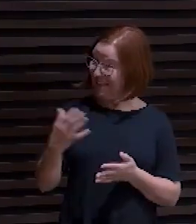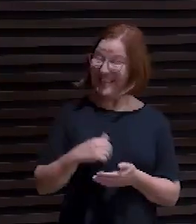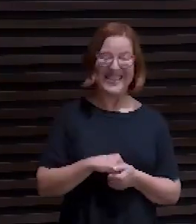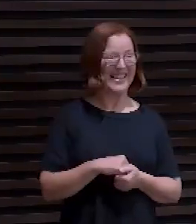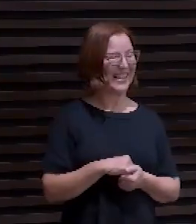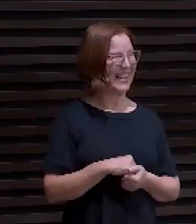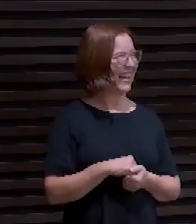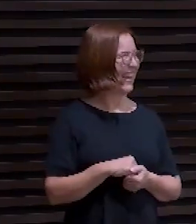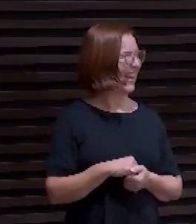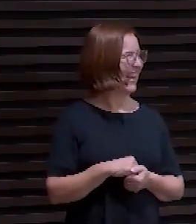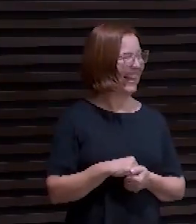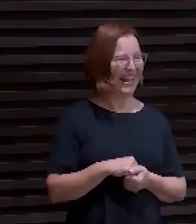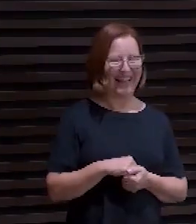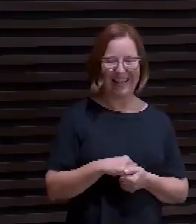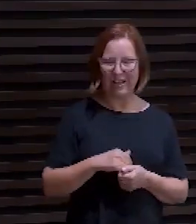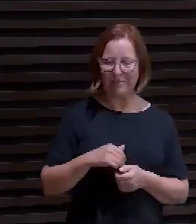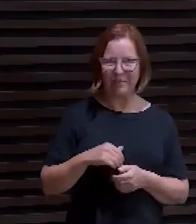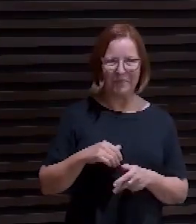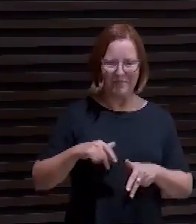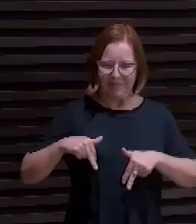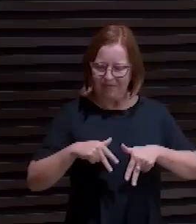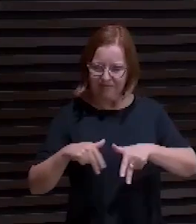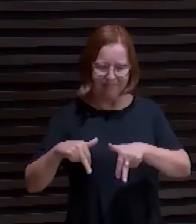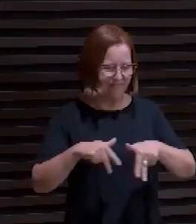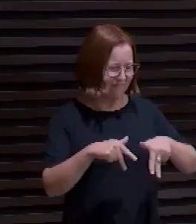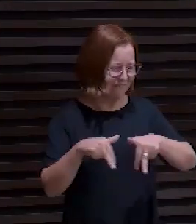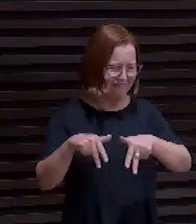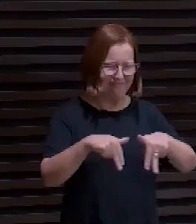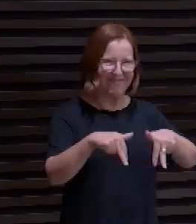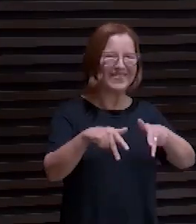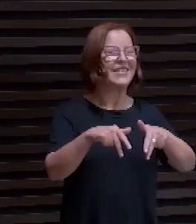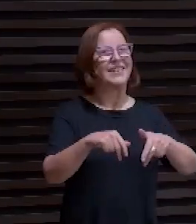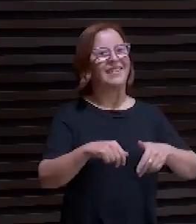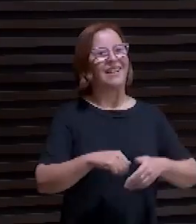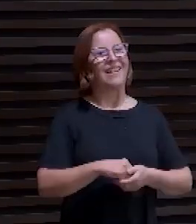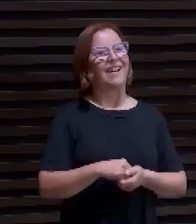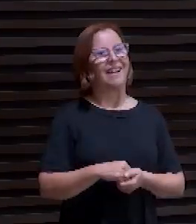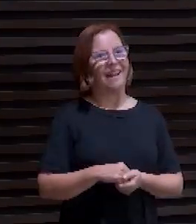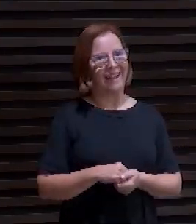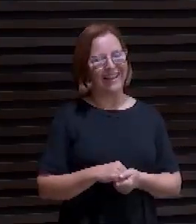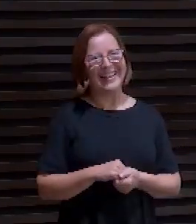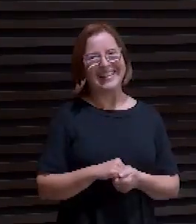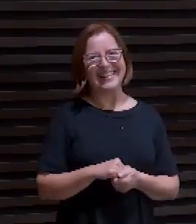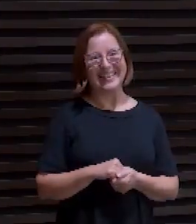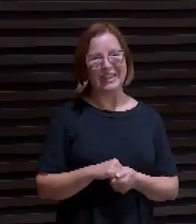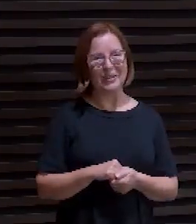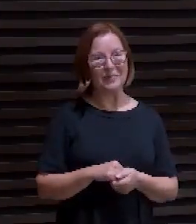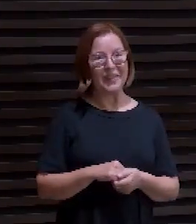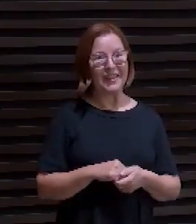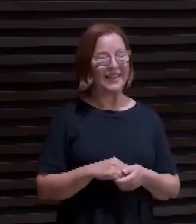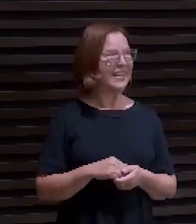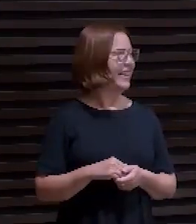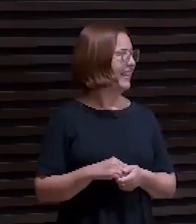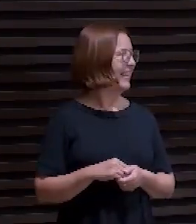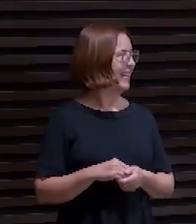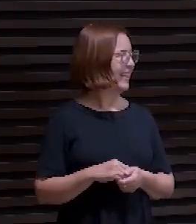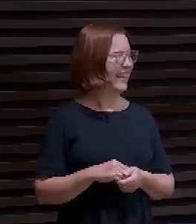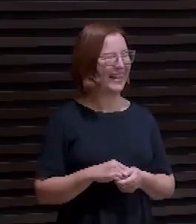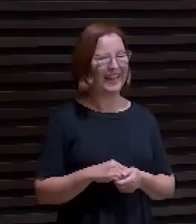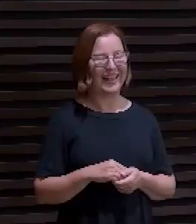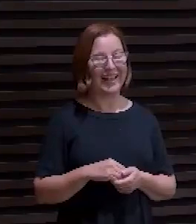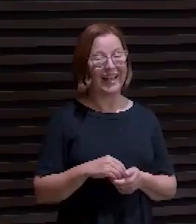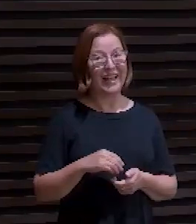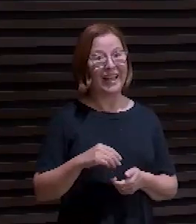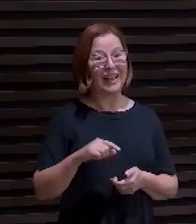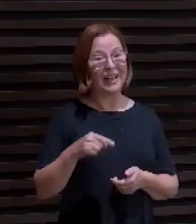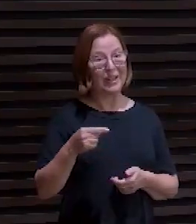E aí nós passamos no meio daquele tosso. Gente, e aí quando nós íamos lá, numa outra